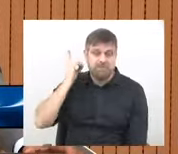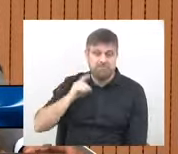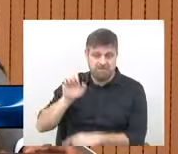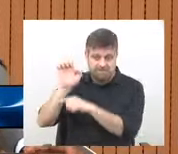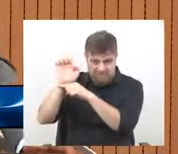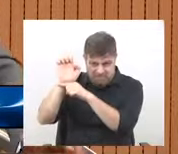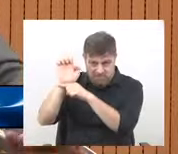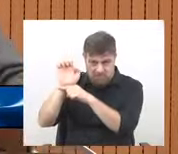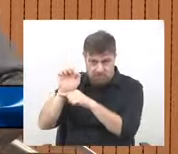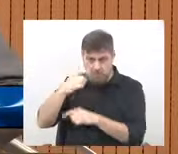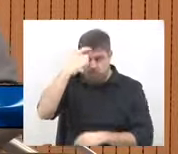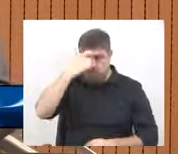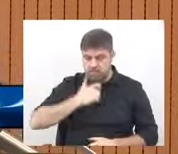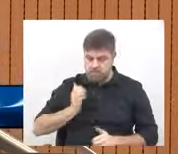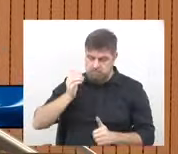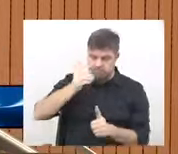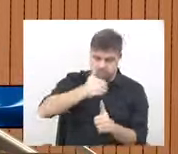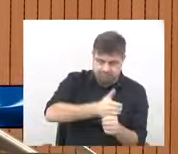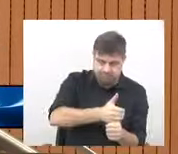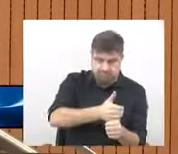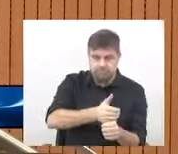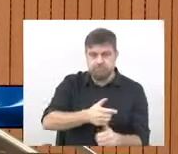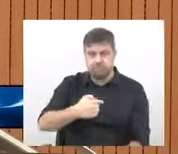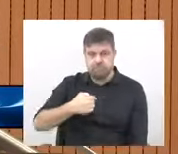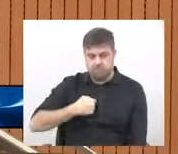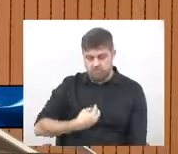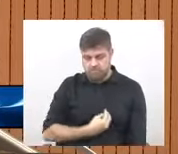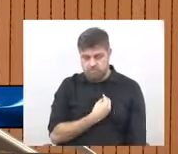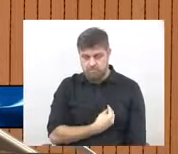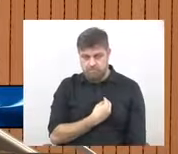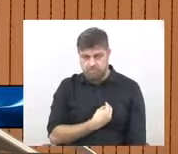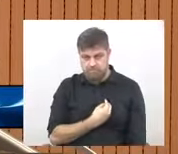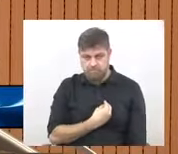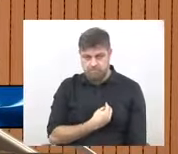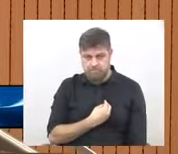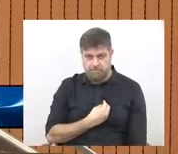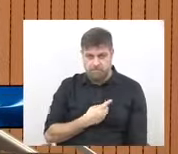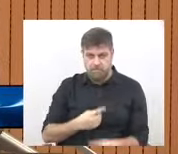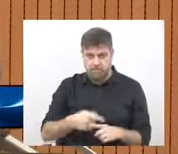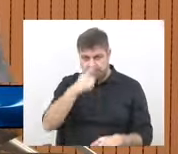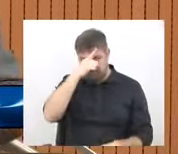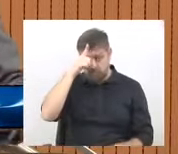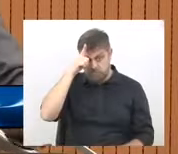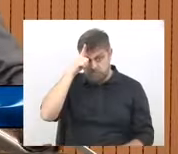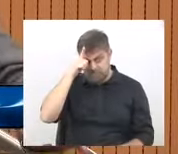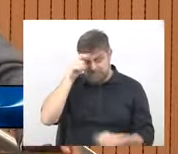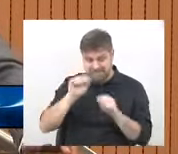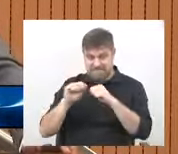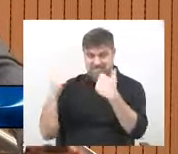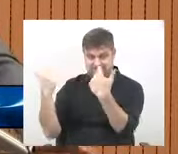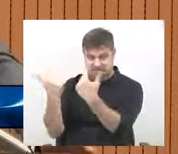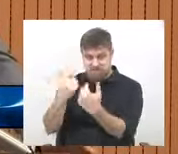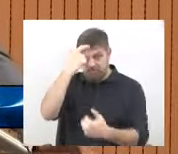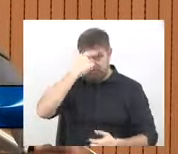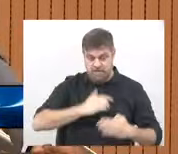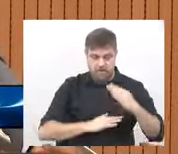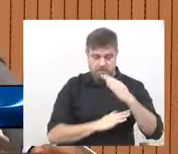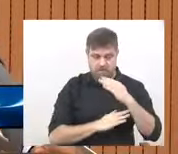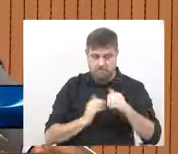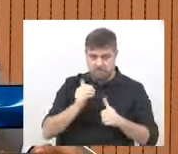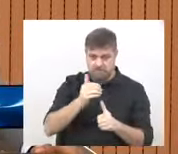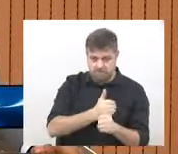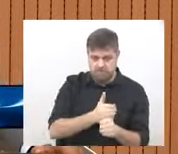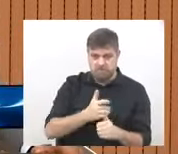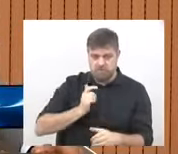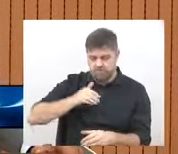casa, representando como suplente, com 3.840 votos que obtive na